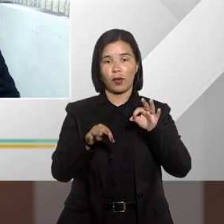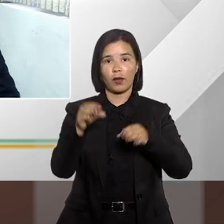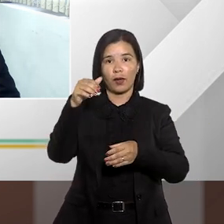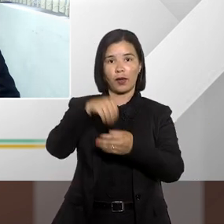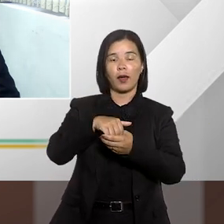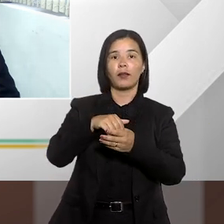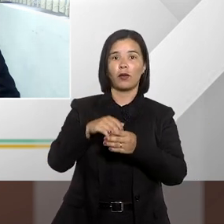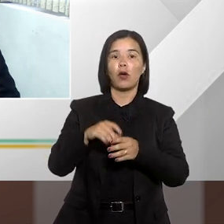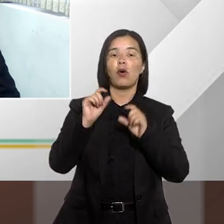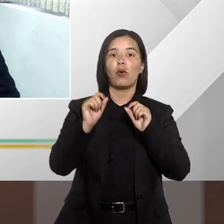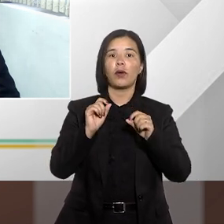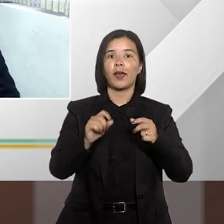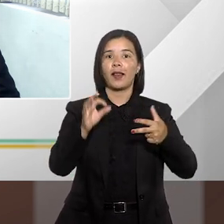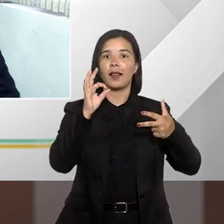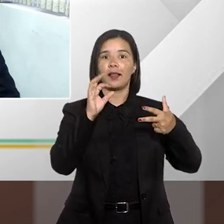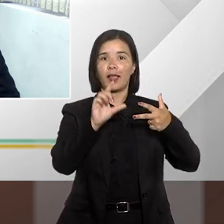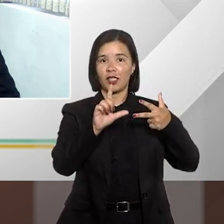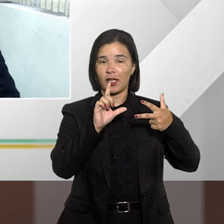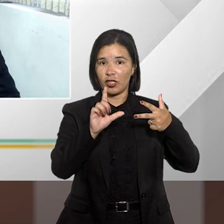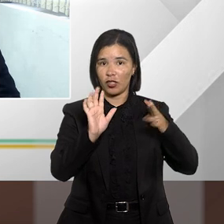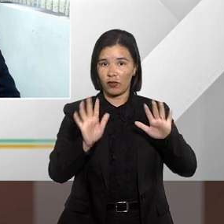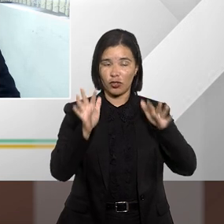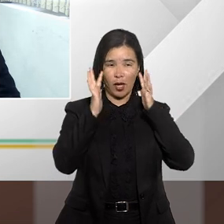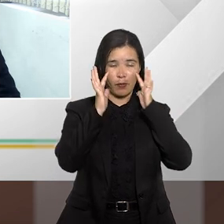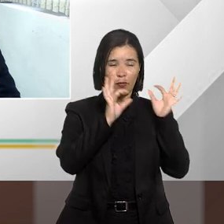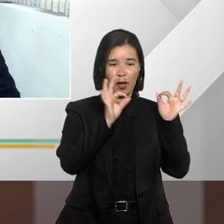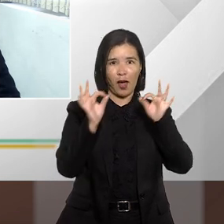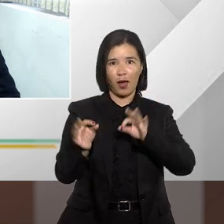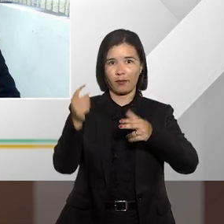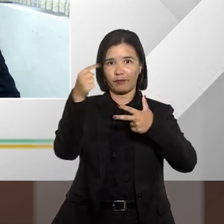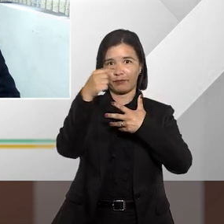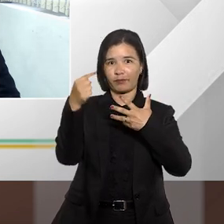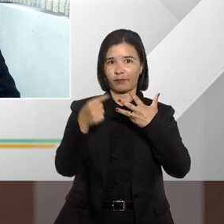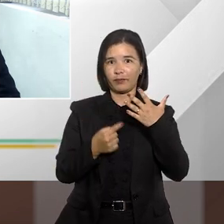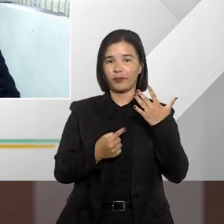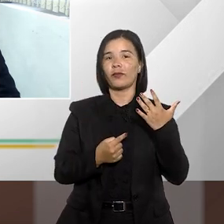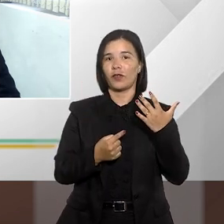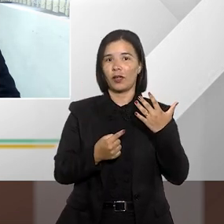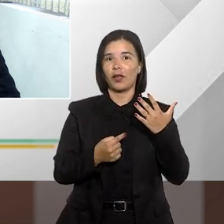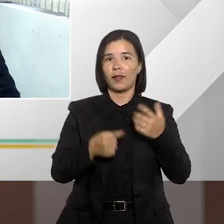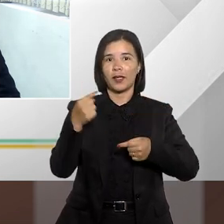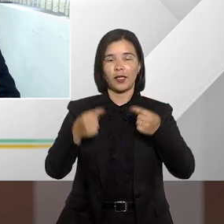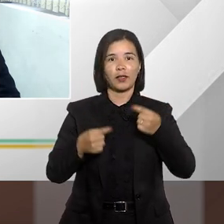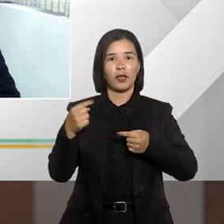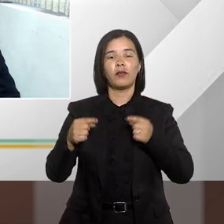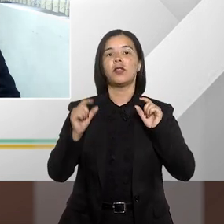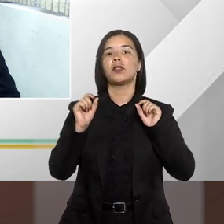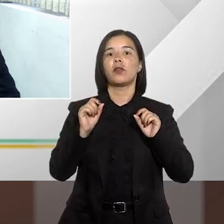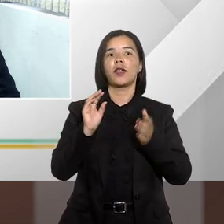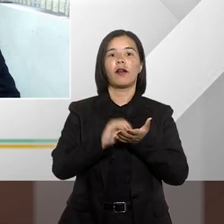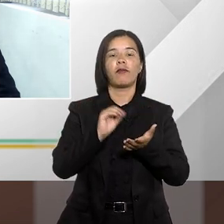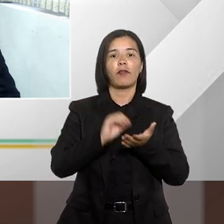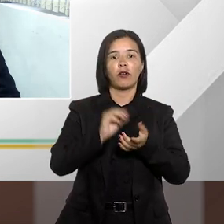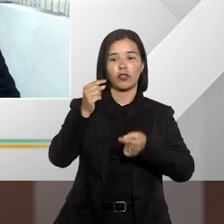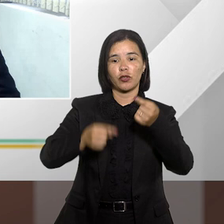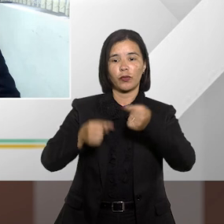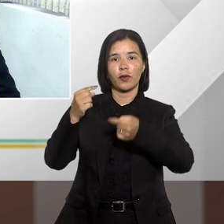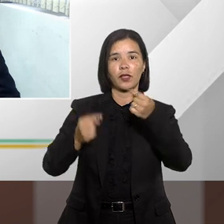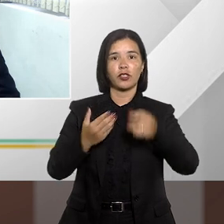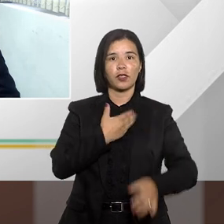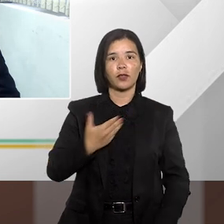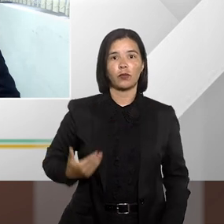ausência legislativa, como a gente vem pontuando ao longo dessa nossa entrevista, e até mesmo a ausência de políticas